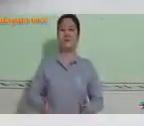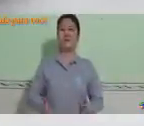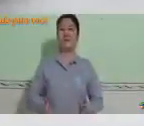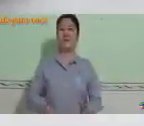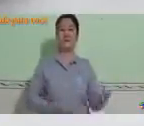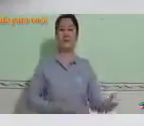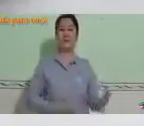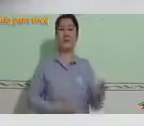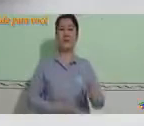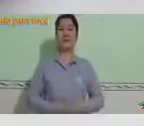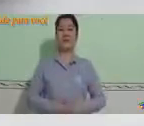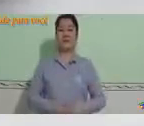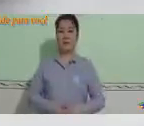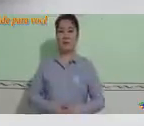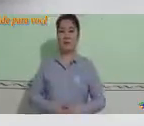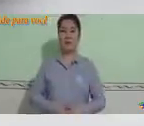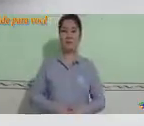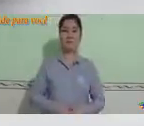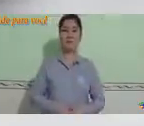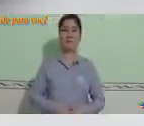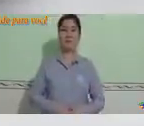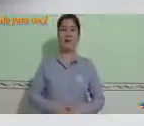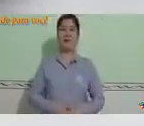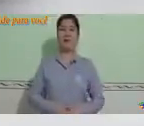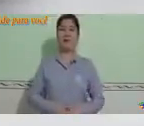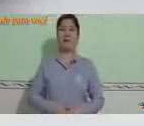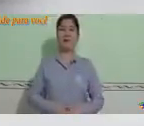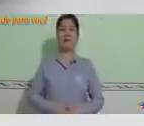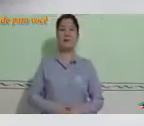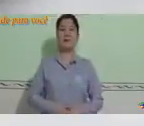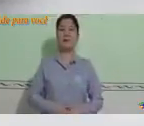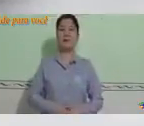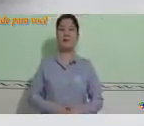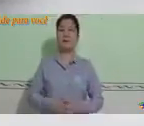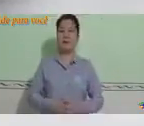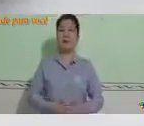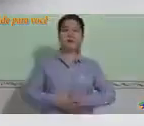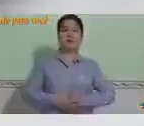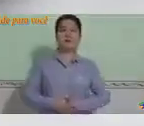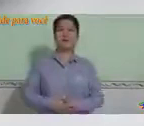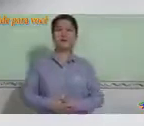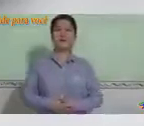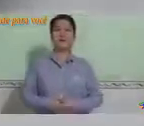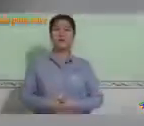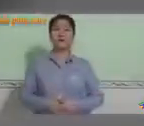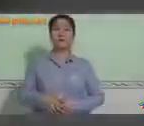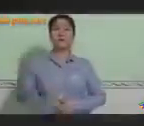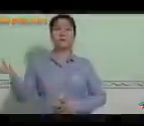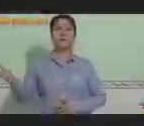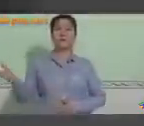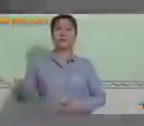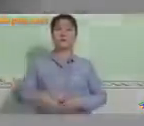A estimulação elétrica transcutânea, vírgula, conhecida como OTENS, vírgula, TAMBE, acento agudo, ME, acento